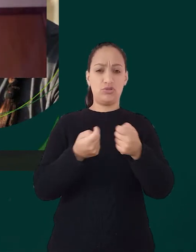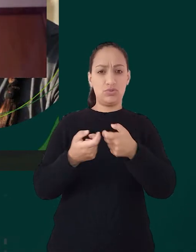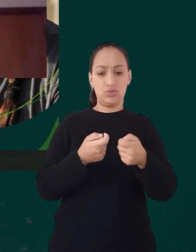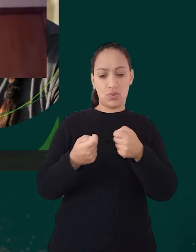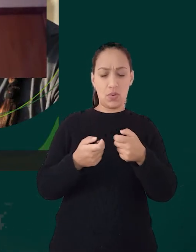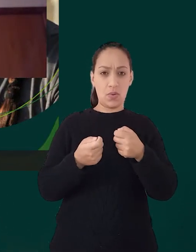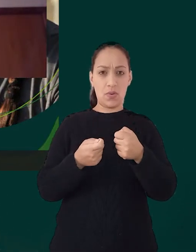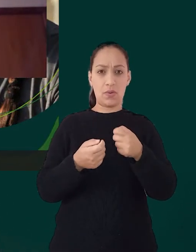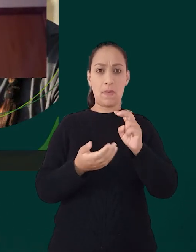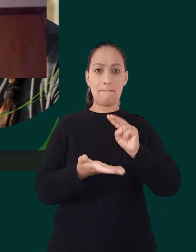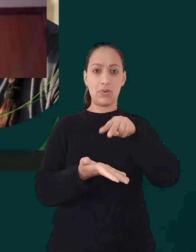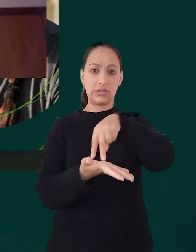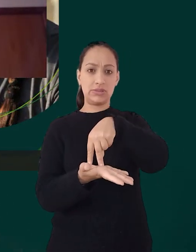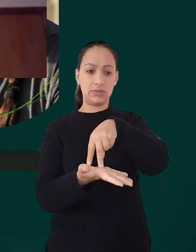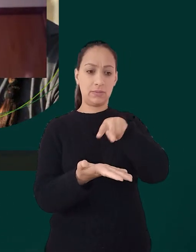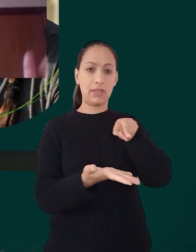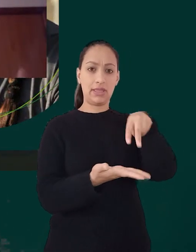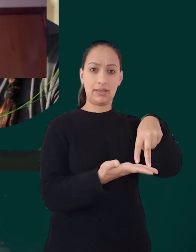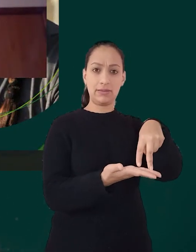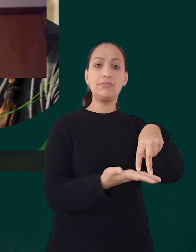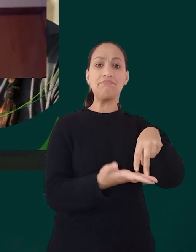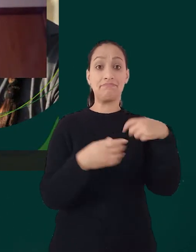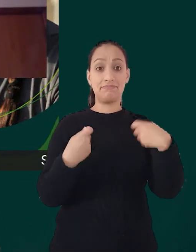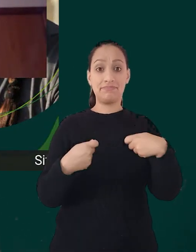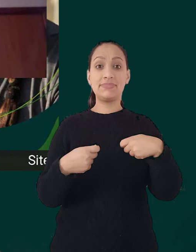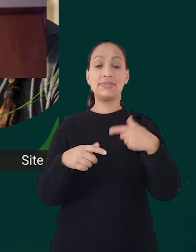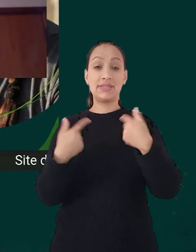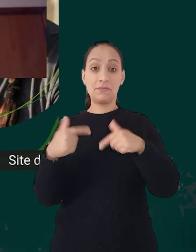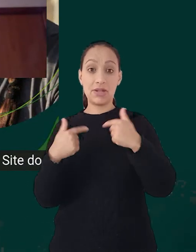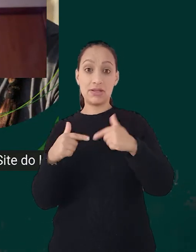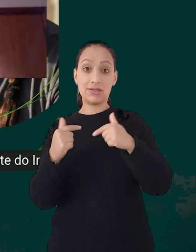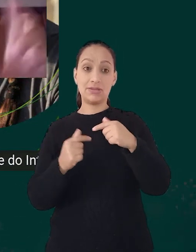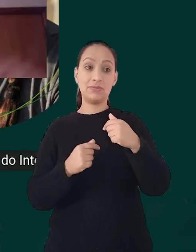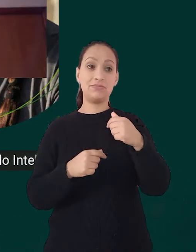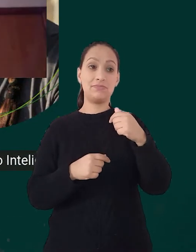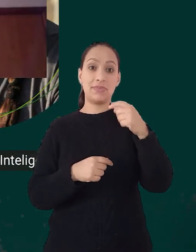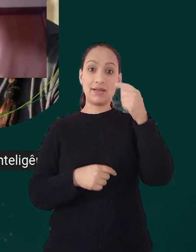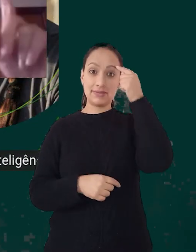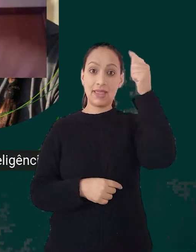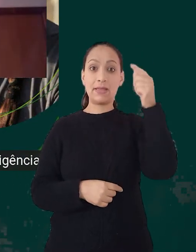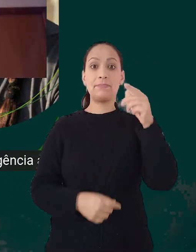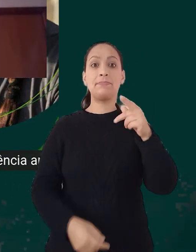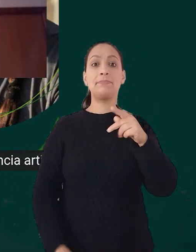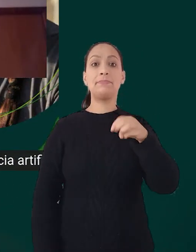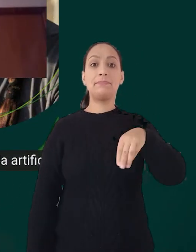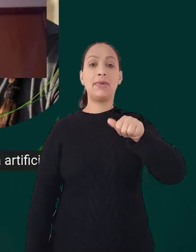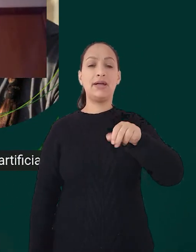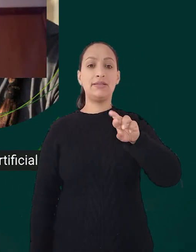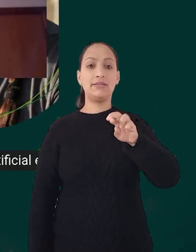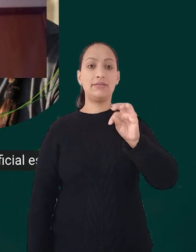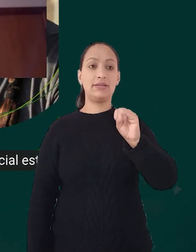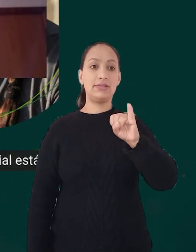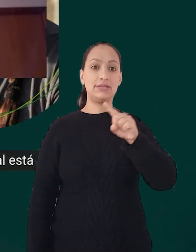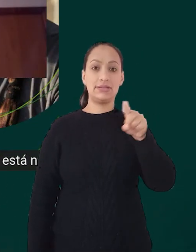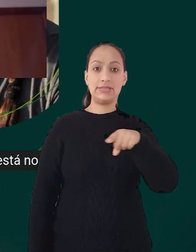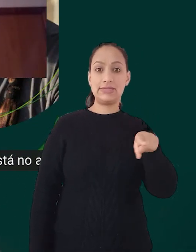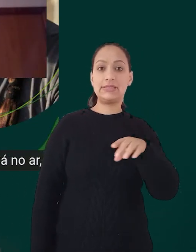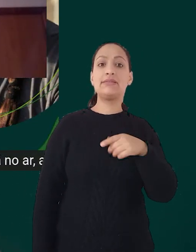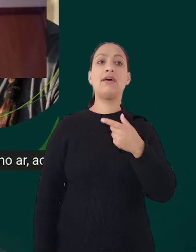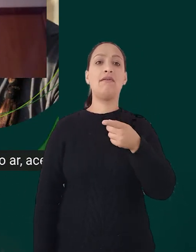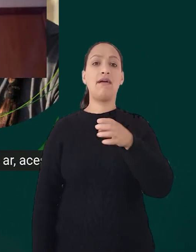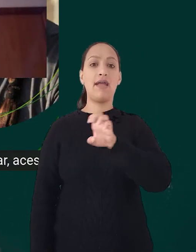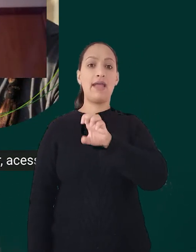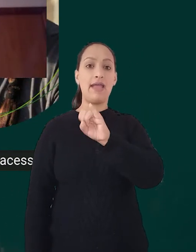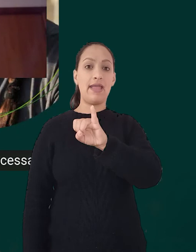de posicionamento, né, tu tá trabalhando com ideia de matriz, tu tá trabalhando com os eixos,